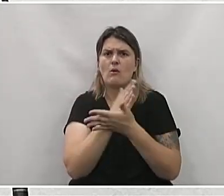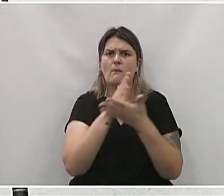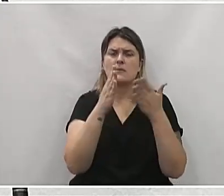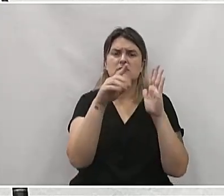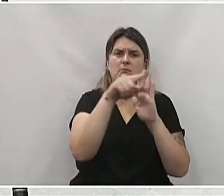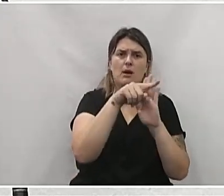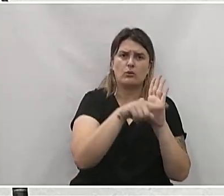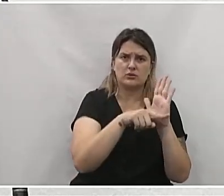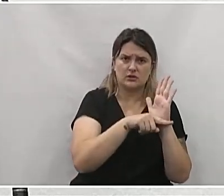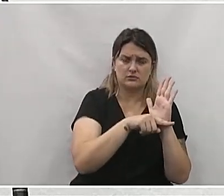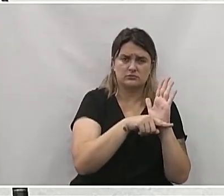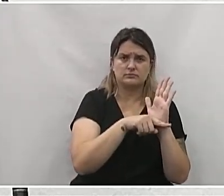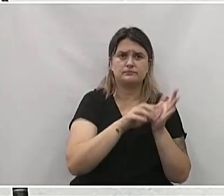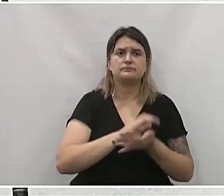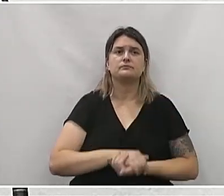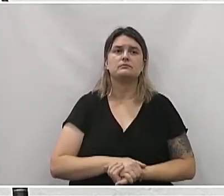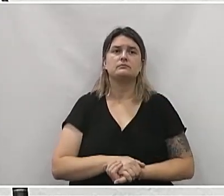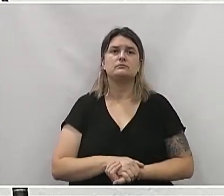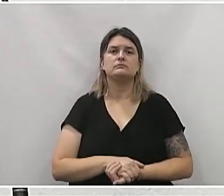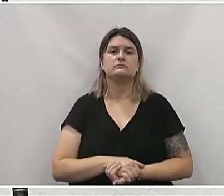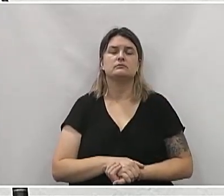aqui dentro.